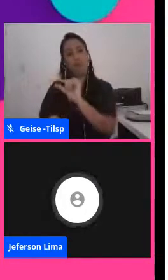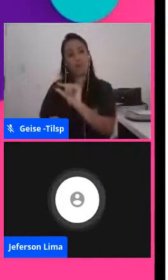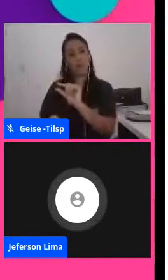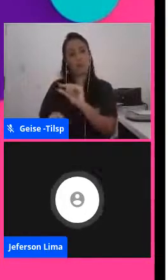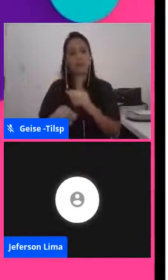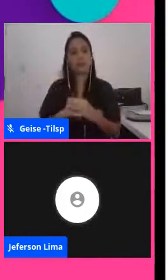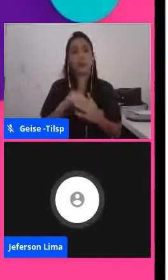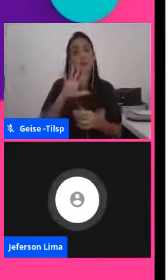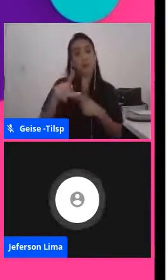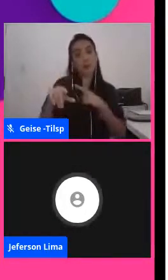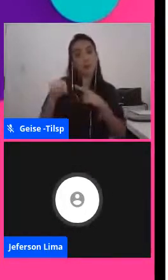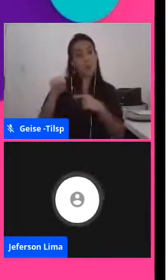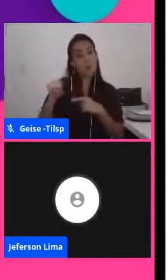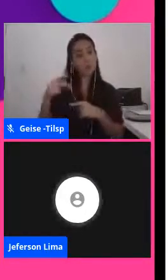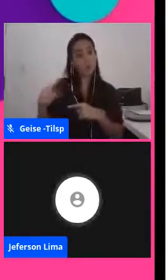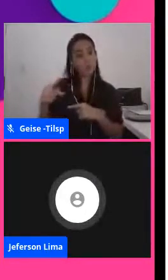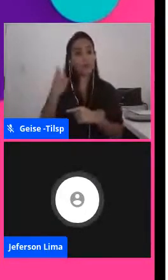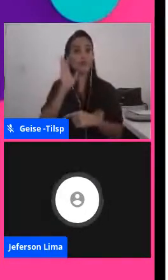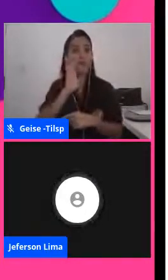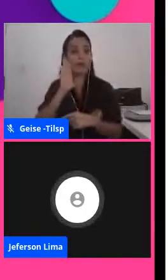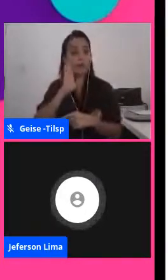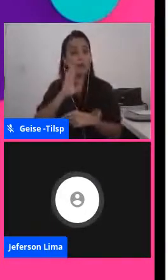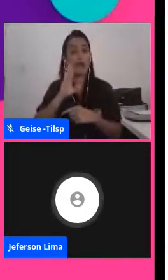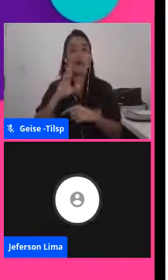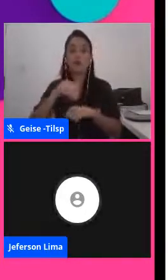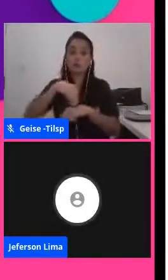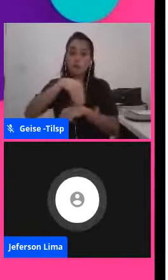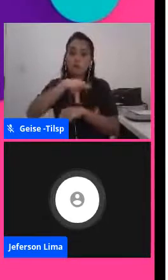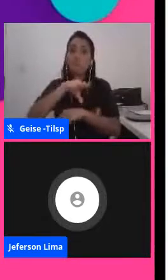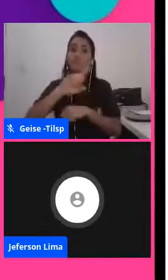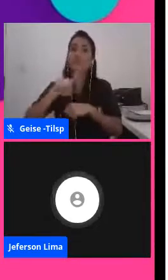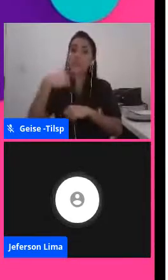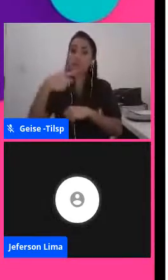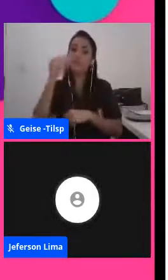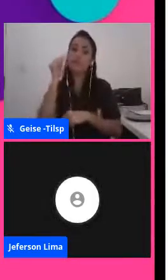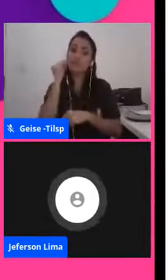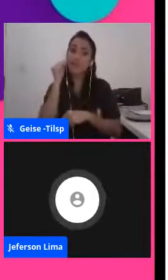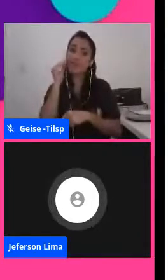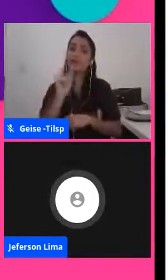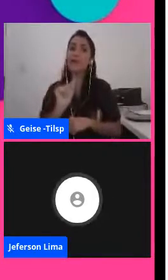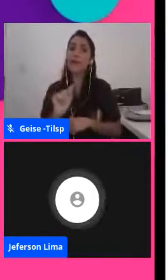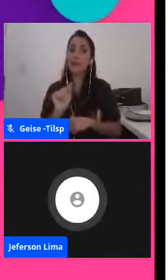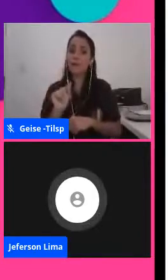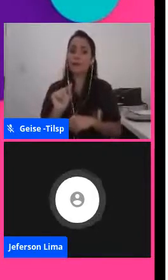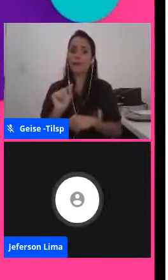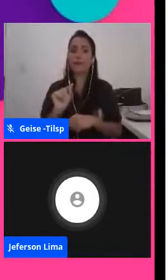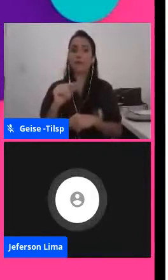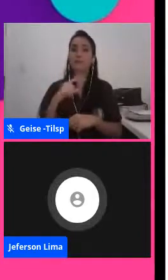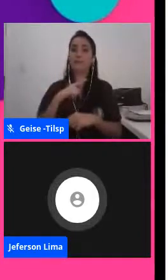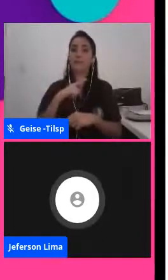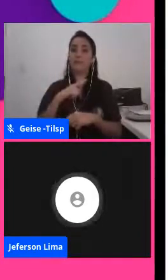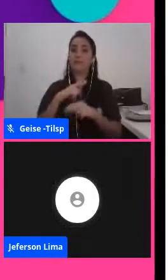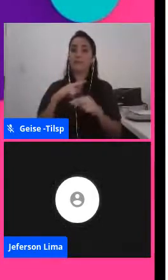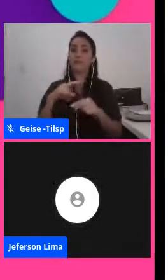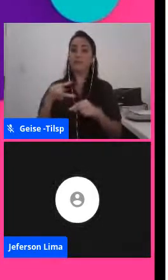quando puderem, é o seguinte: você pode fazer com que uma dependência tenha dependências...